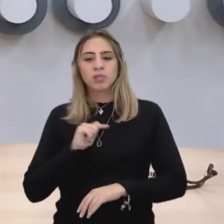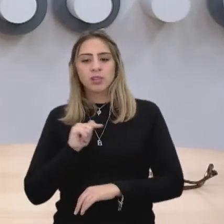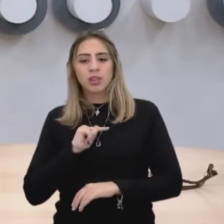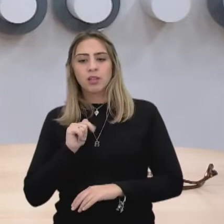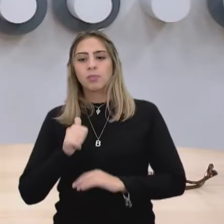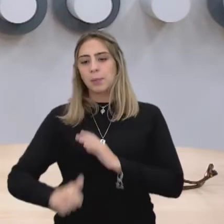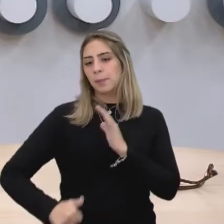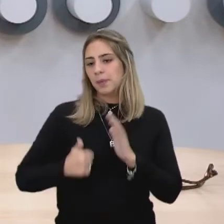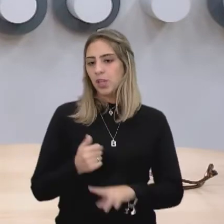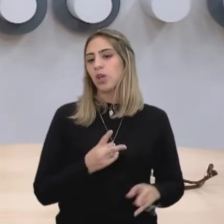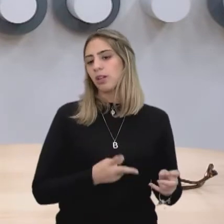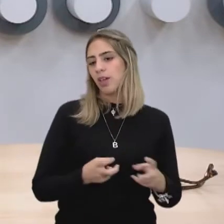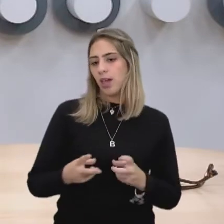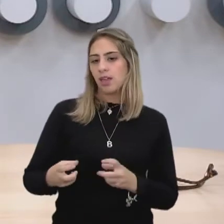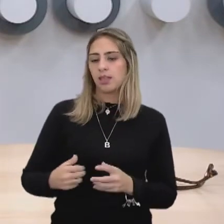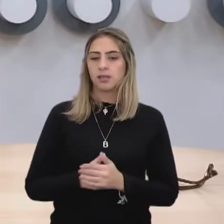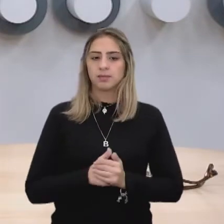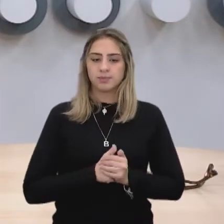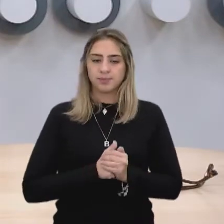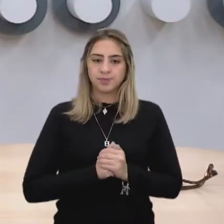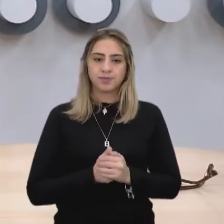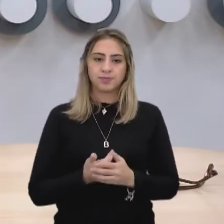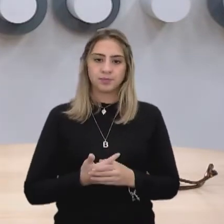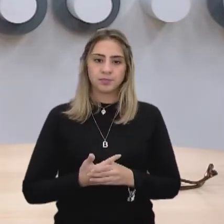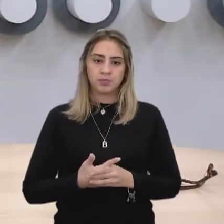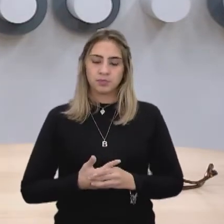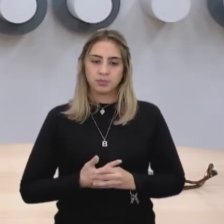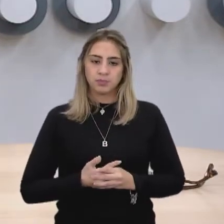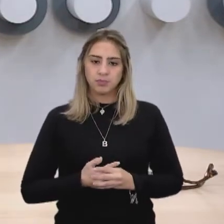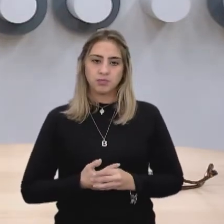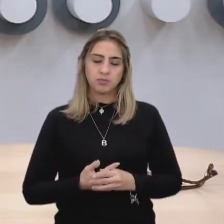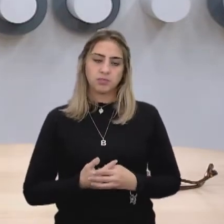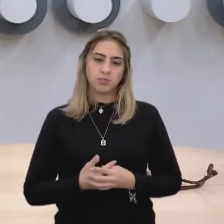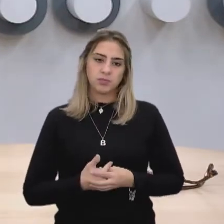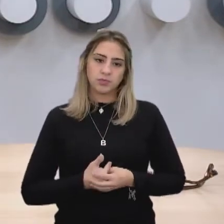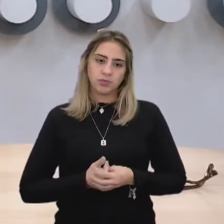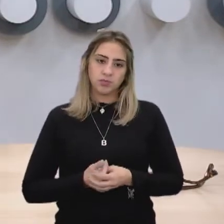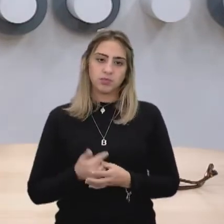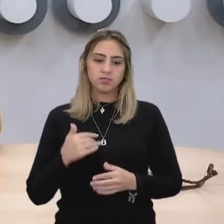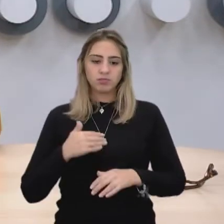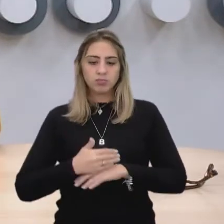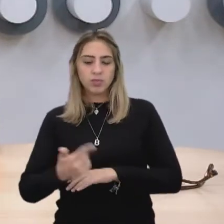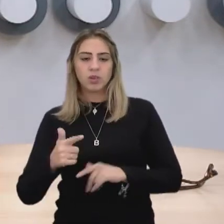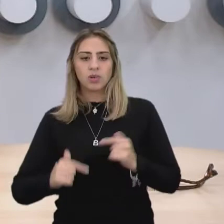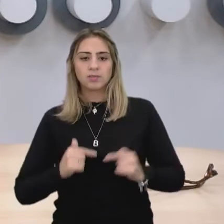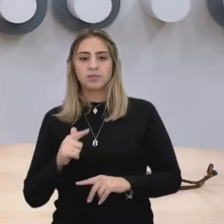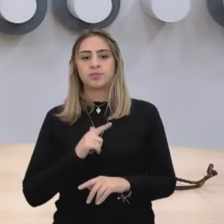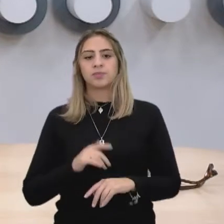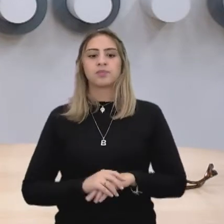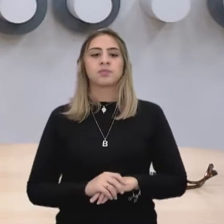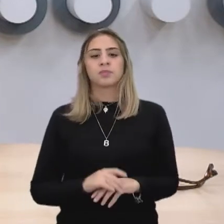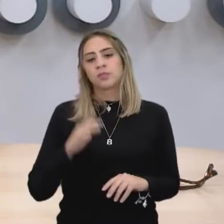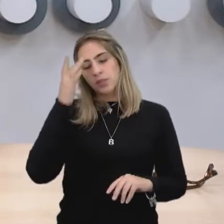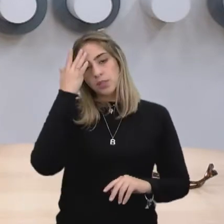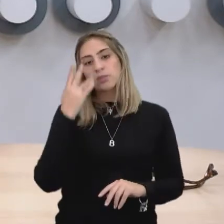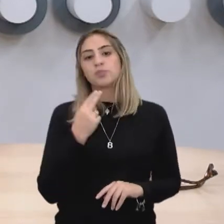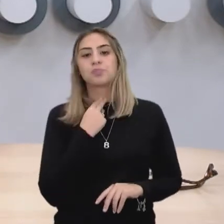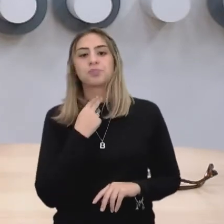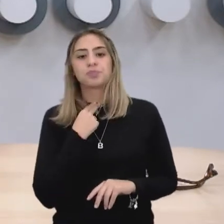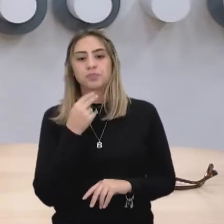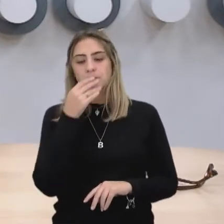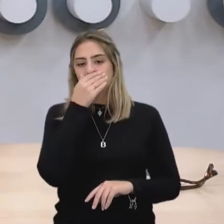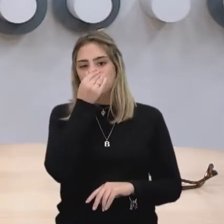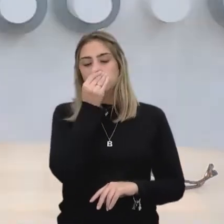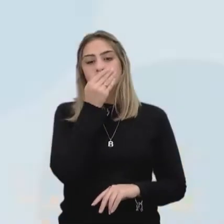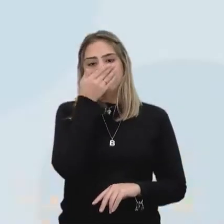melhor renda, né, através do seu trabalho e do seu nível de instrução. Vamos lá, pessoas ocupadas. Na próxima